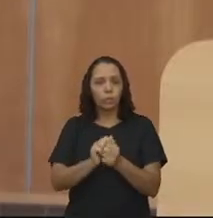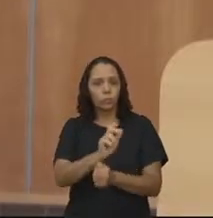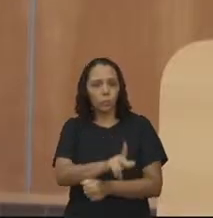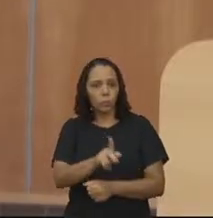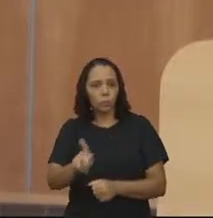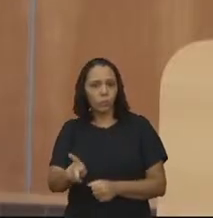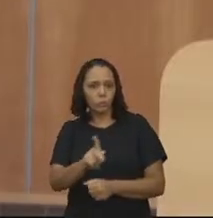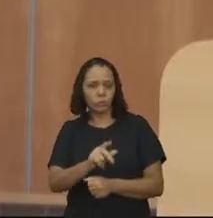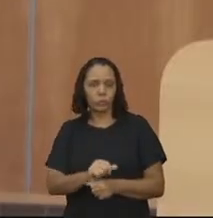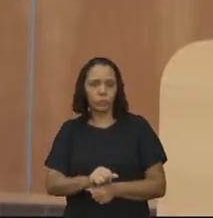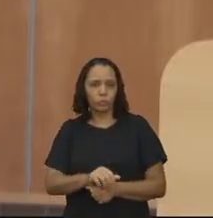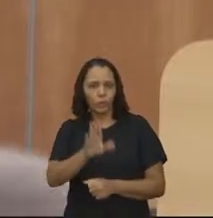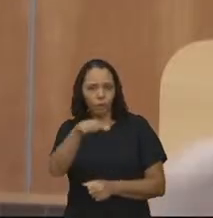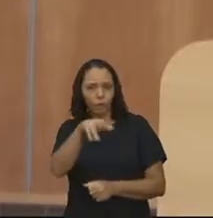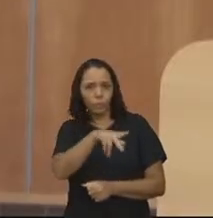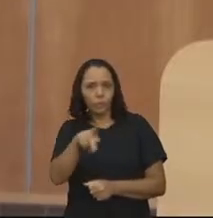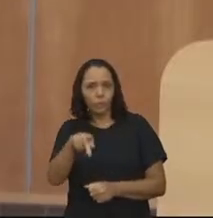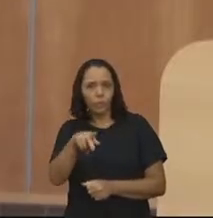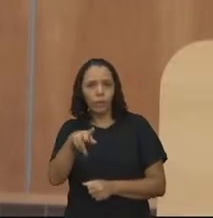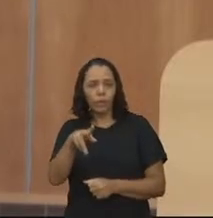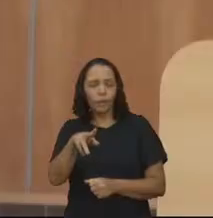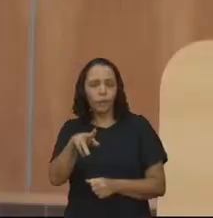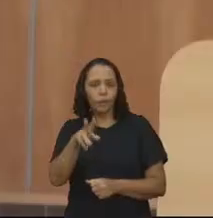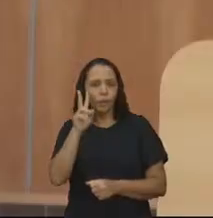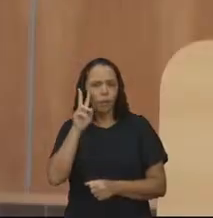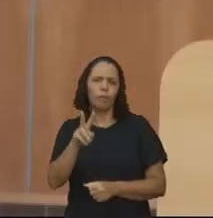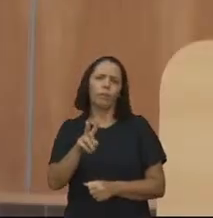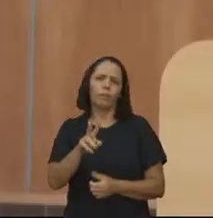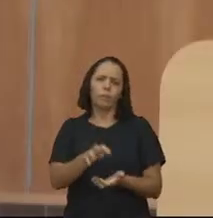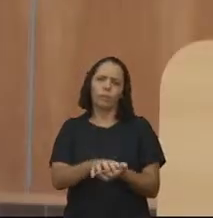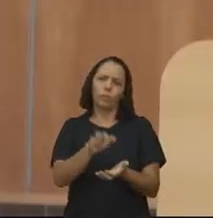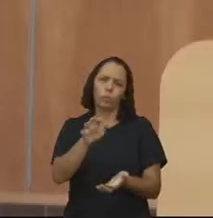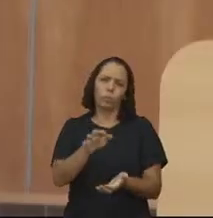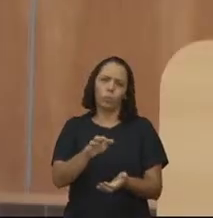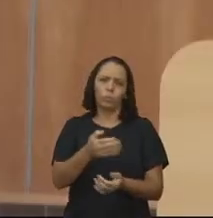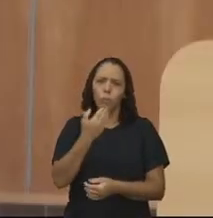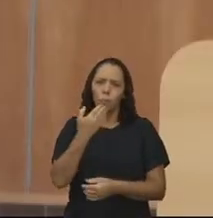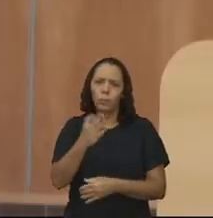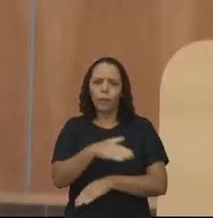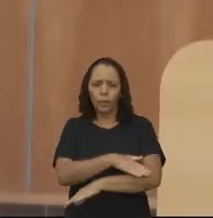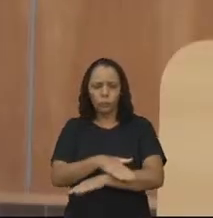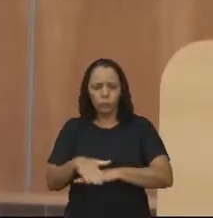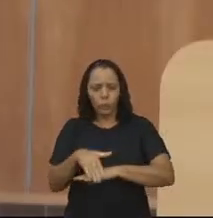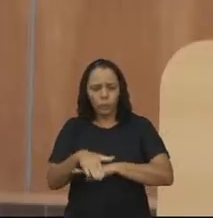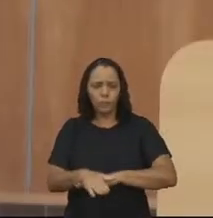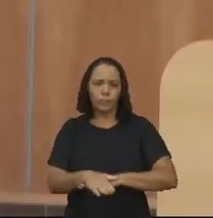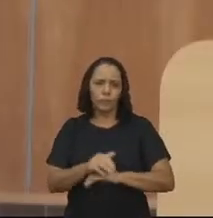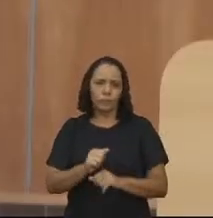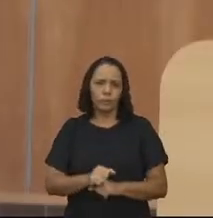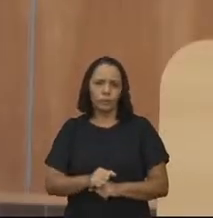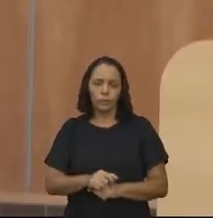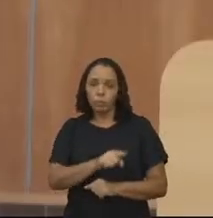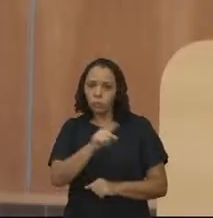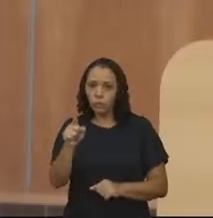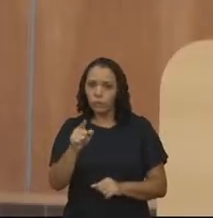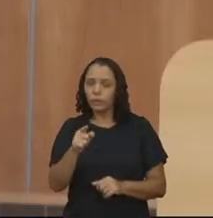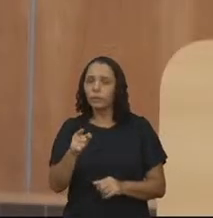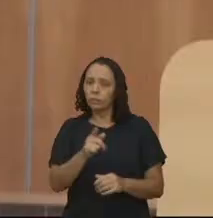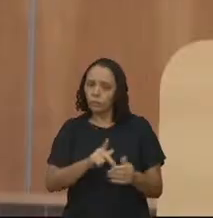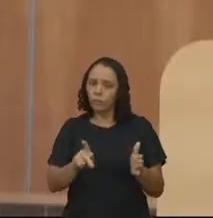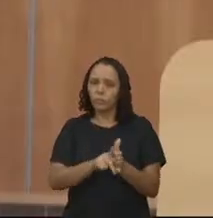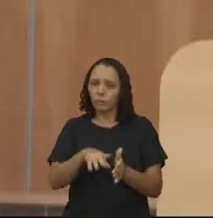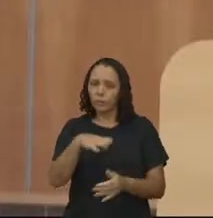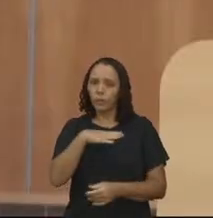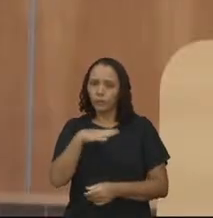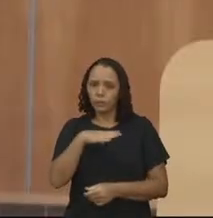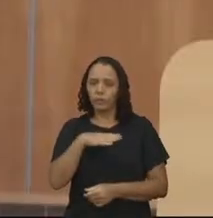vamos lembrar dos idosos? Vamos mandar rebaixar as guias, vocês vão fazer parte da nossa cidade. Já está fazendo e vai fazer parte